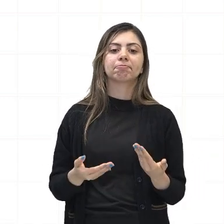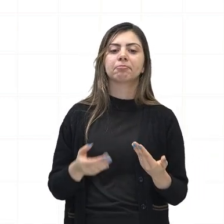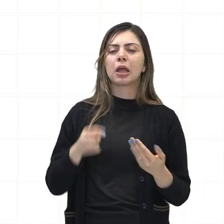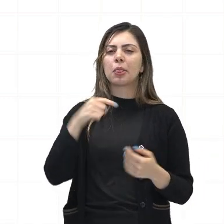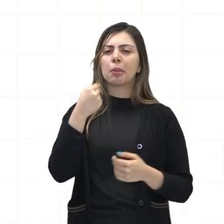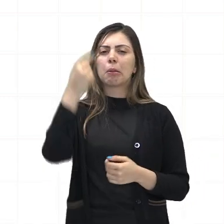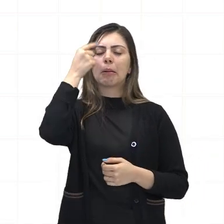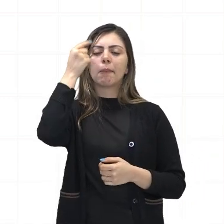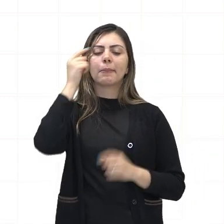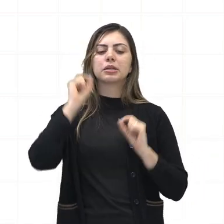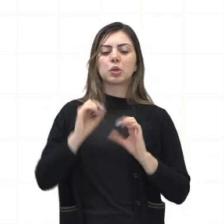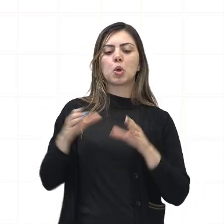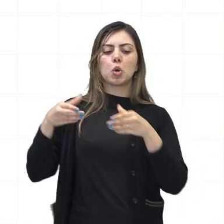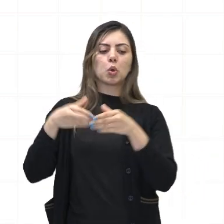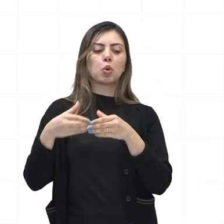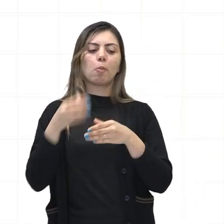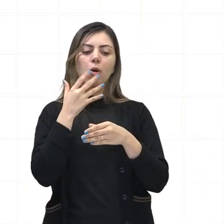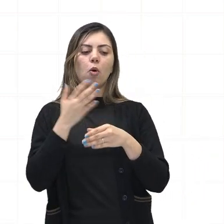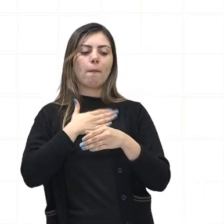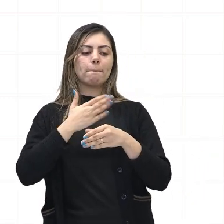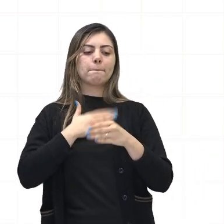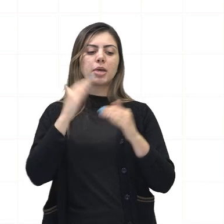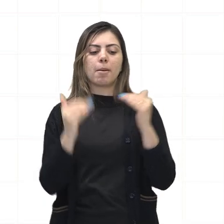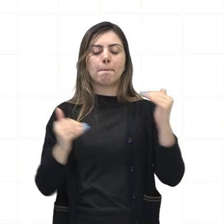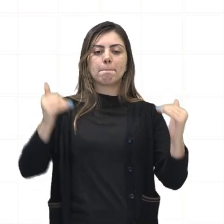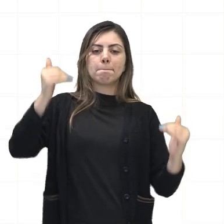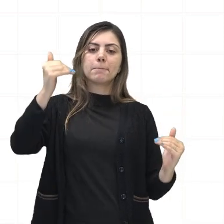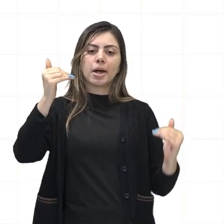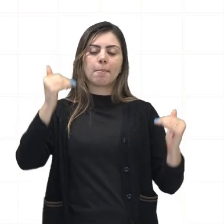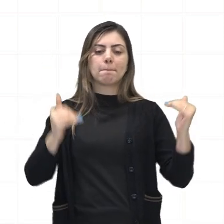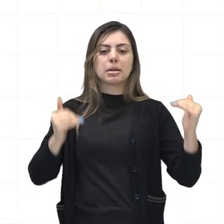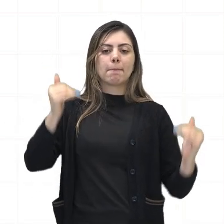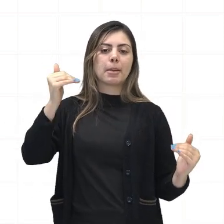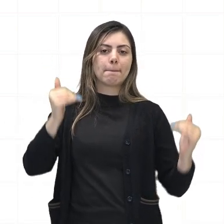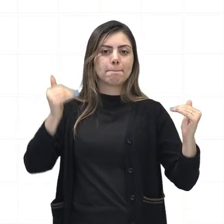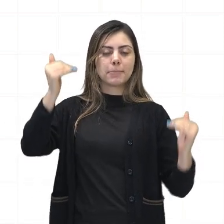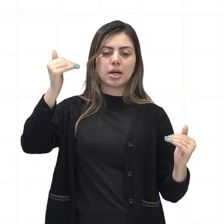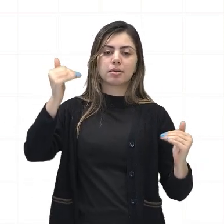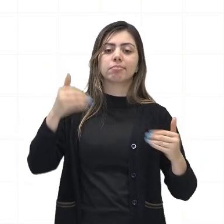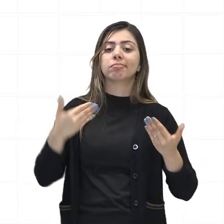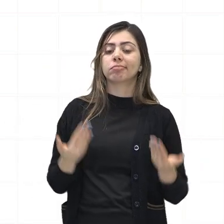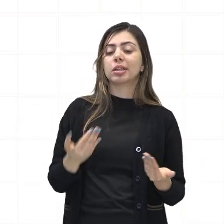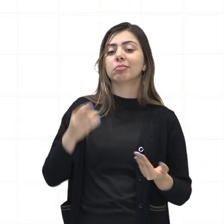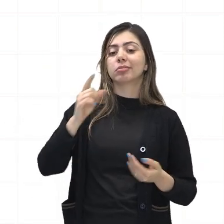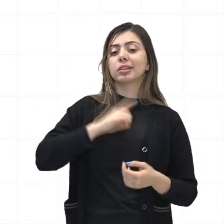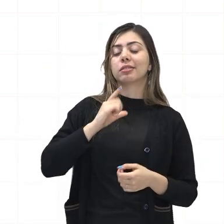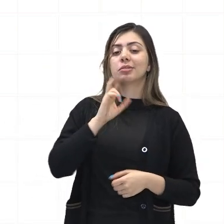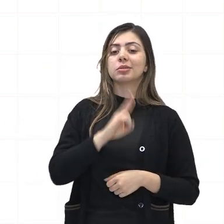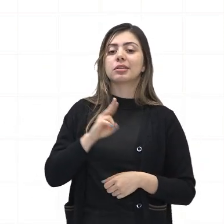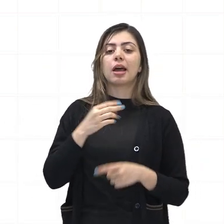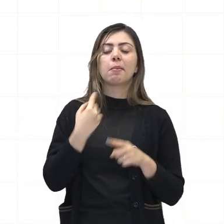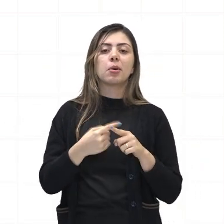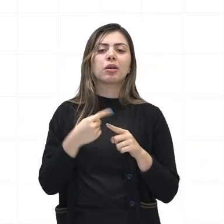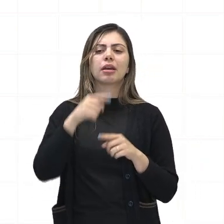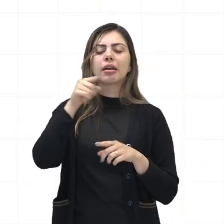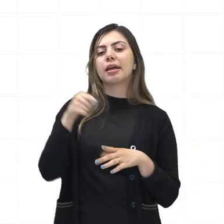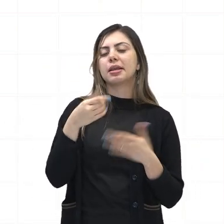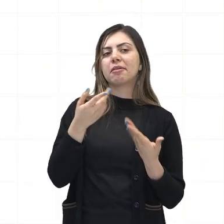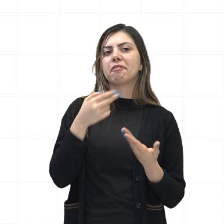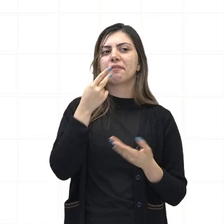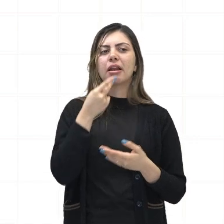de superioridade racial e competição natural foram utilizadas para justificar